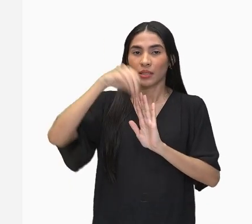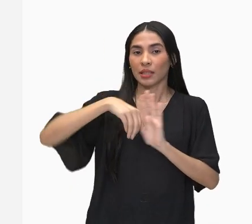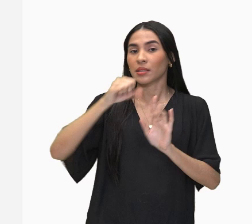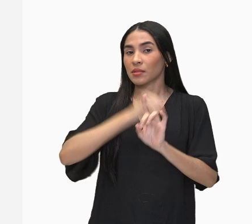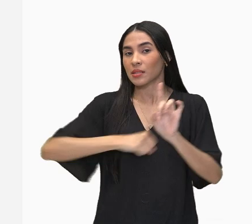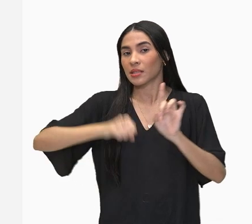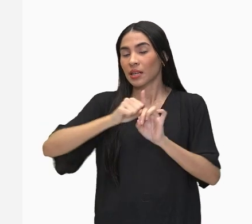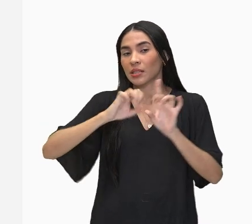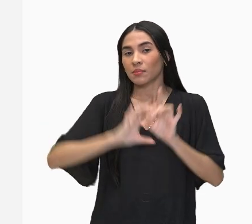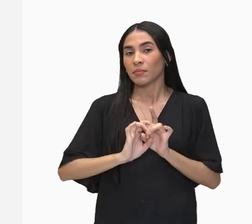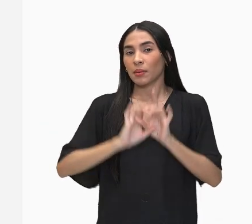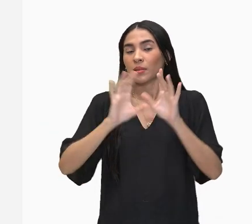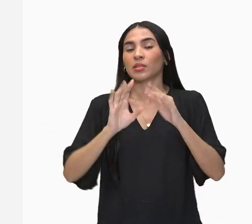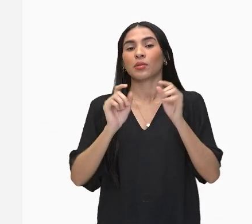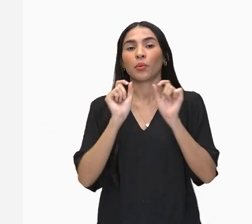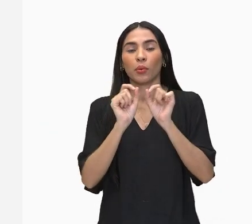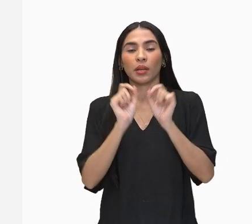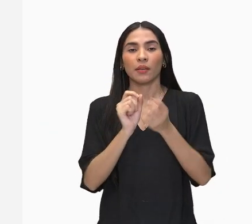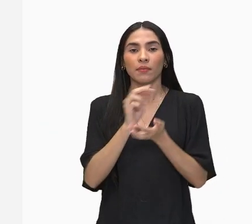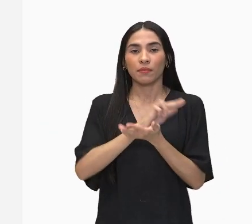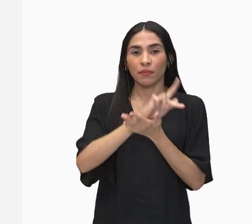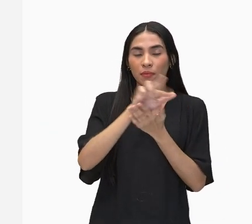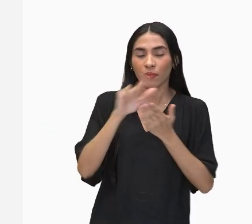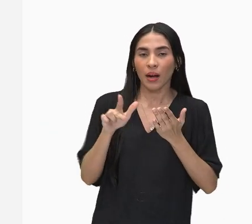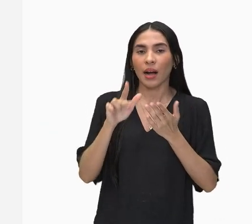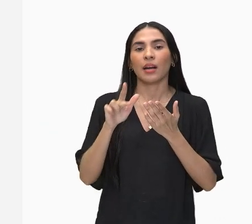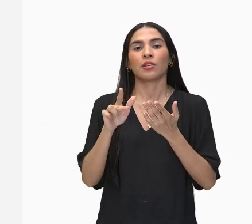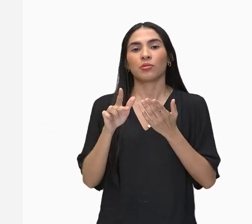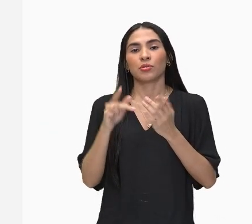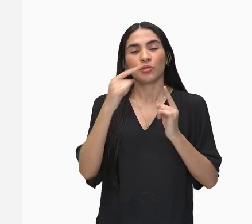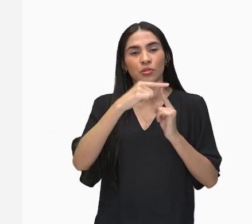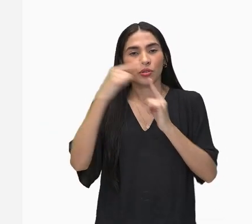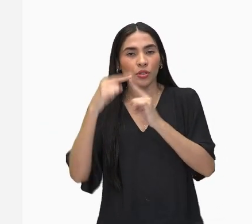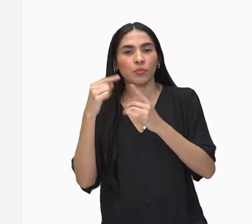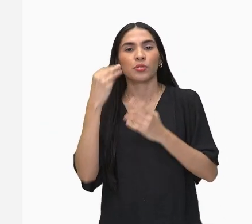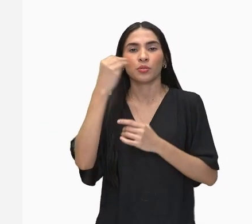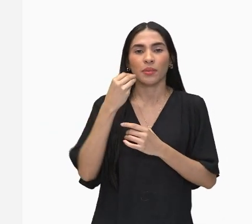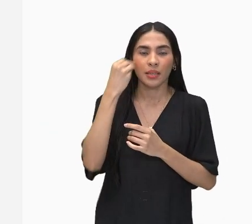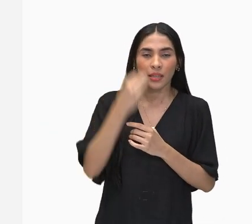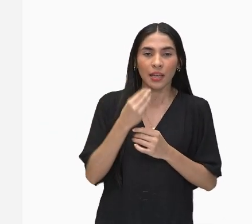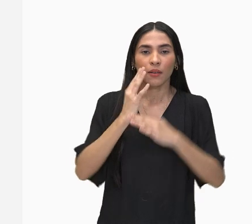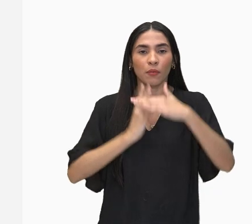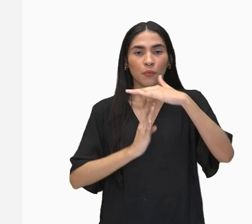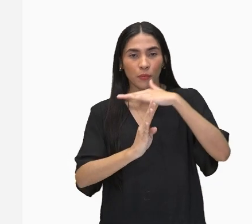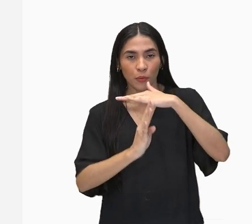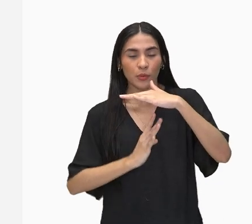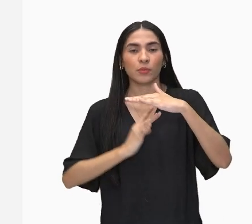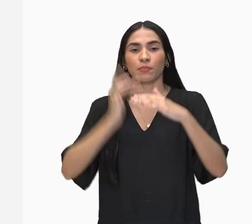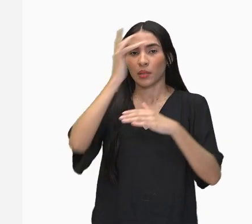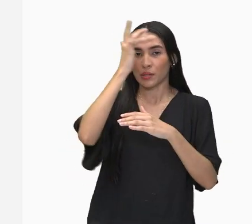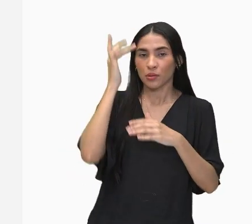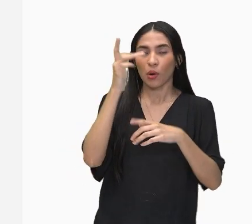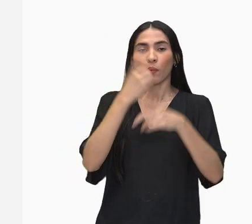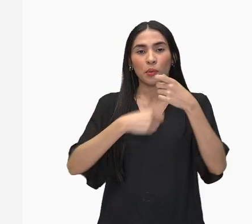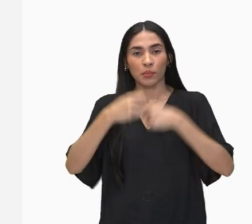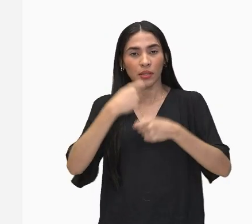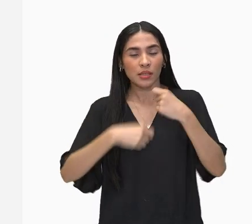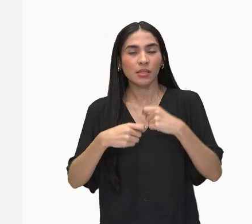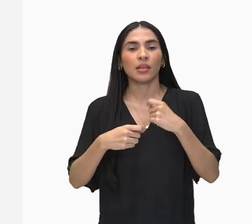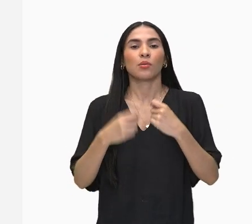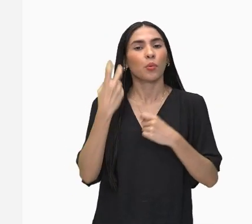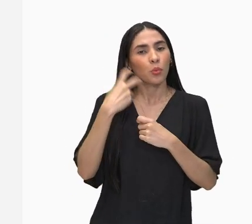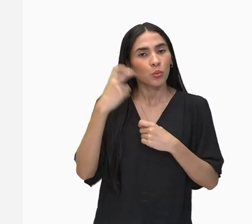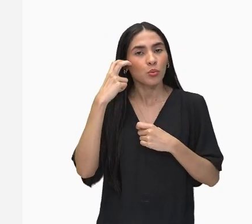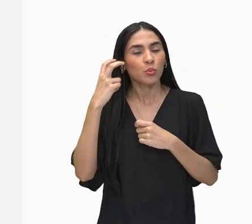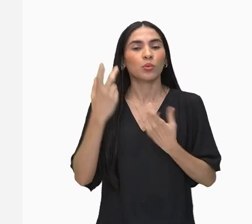a integração, né, o comércio internacional, o fluxo de pessoas, o fluxo na comunicação. Então,